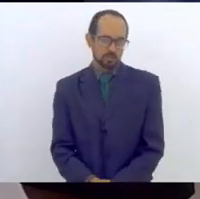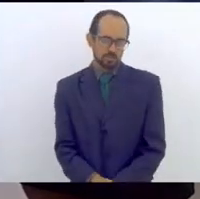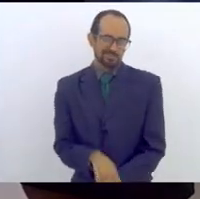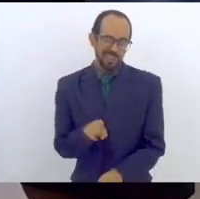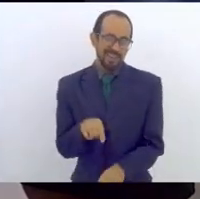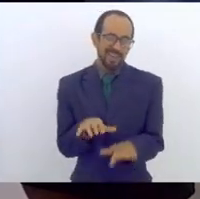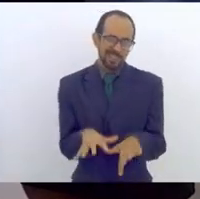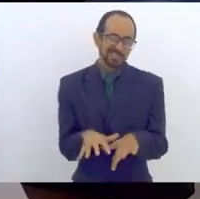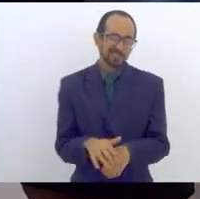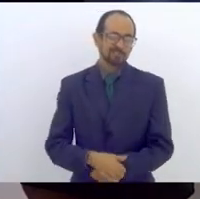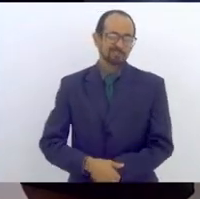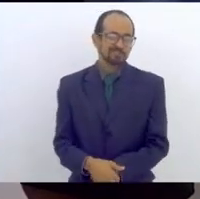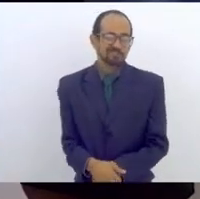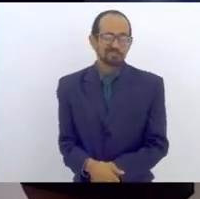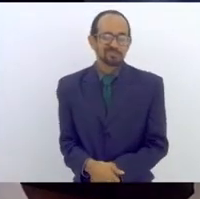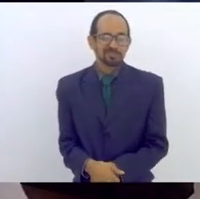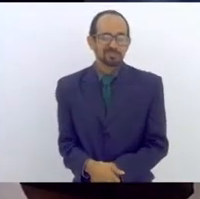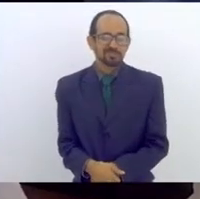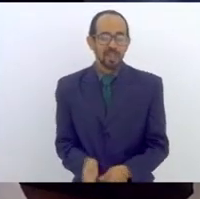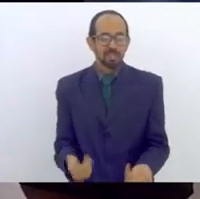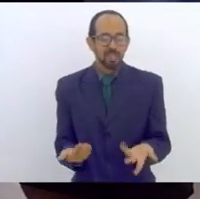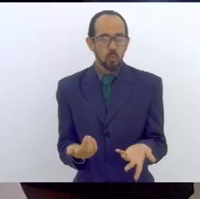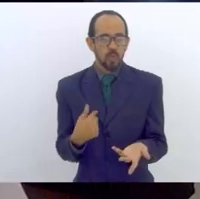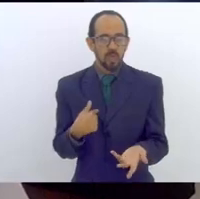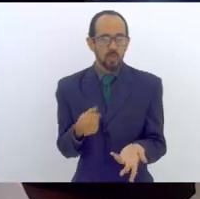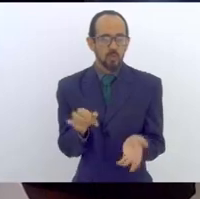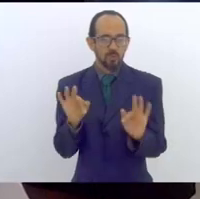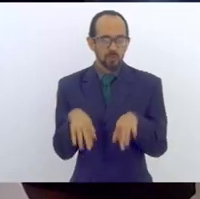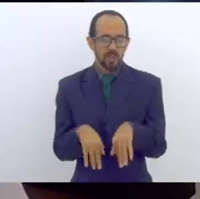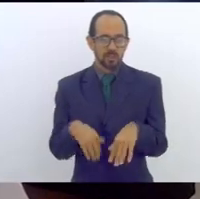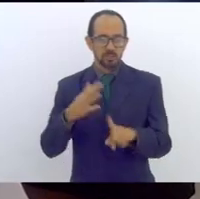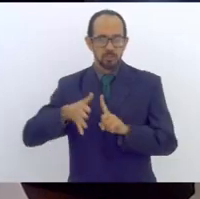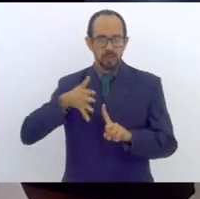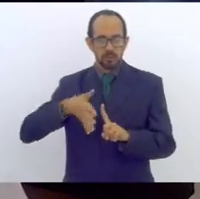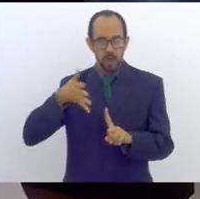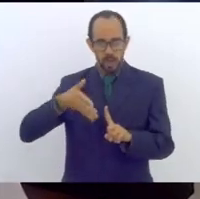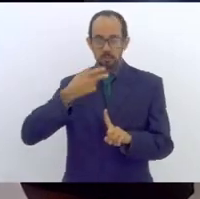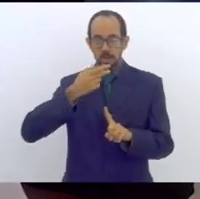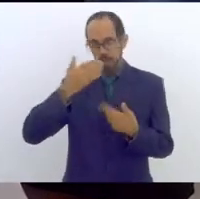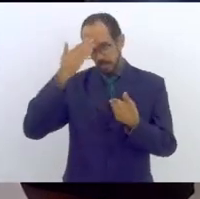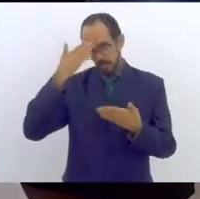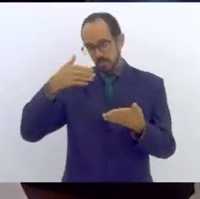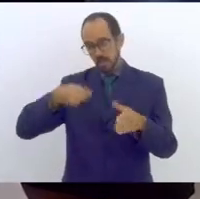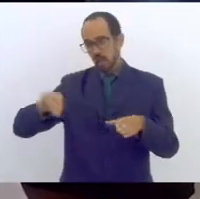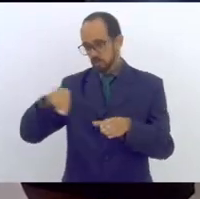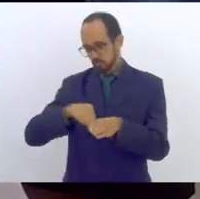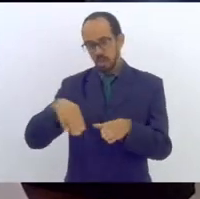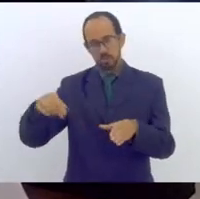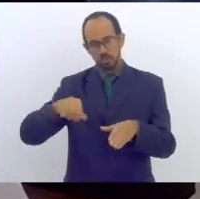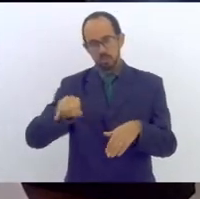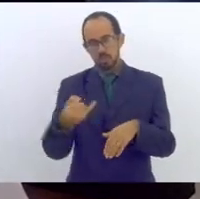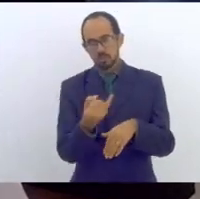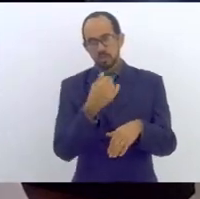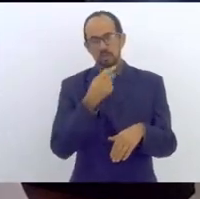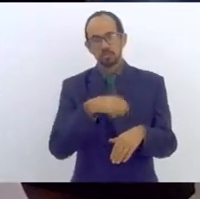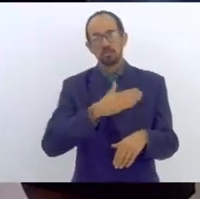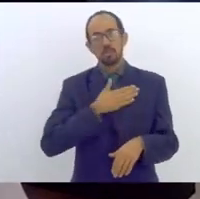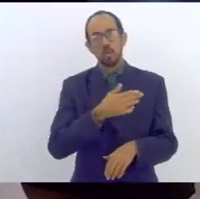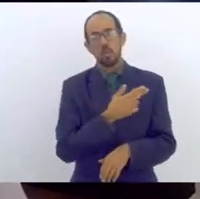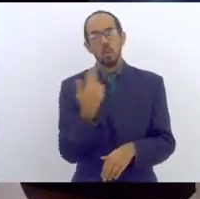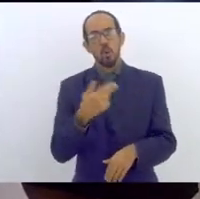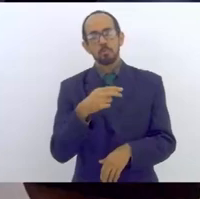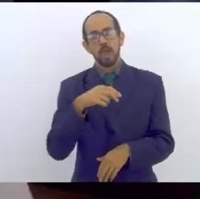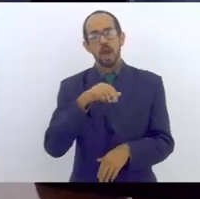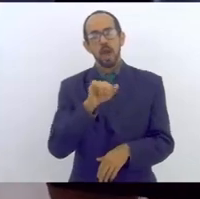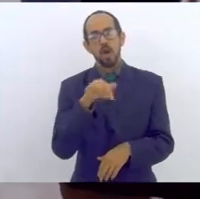assim tá então eu termino aqui a minha fala agradecendo aos membros da mesma oportunidade de eu falar não falei meu nome é Alfredo Maia o seu perito